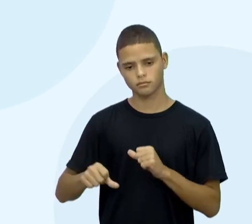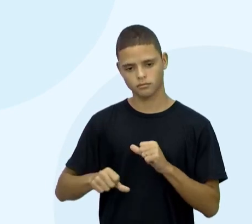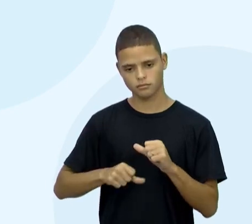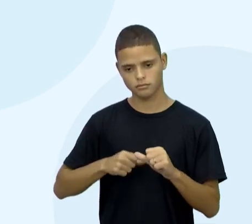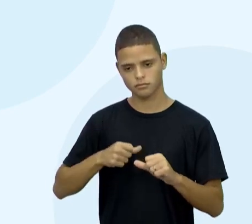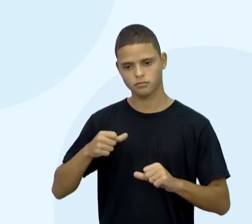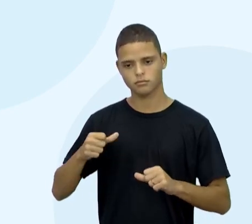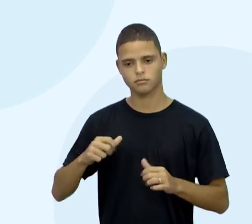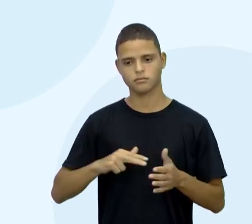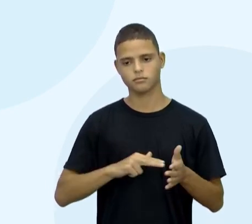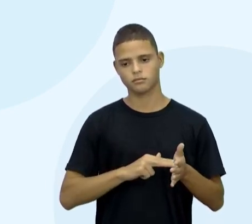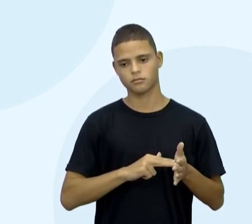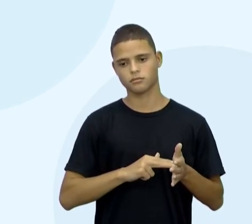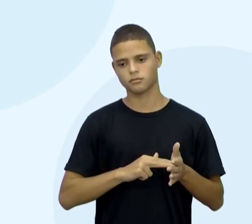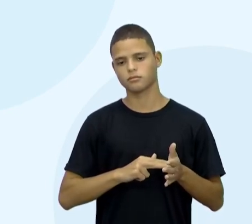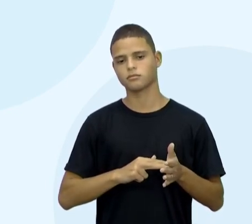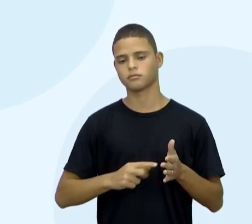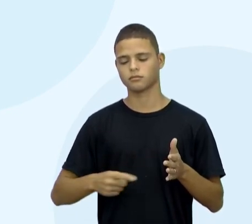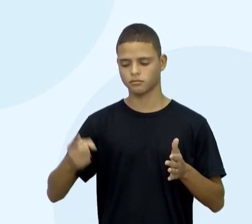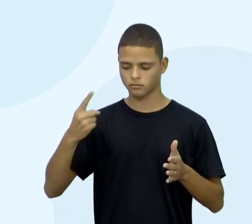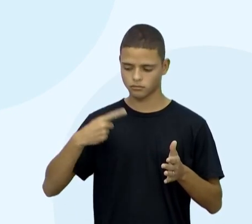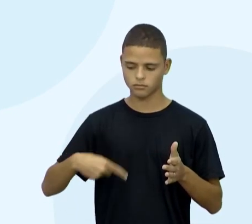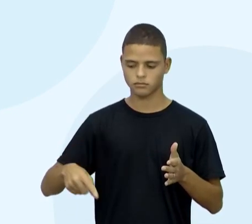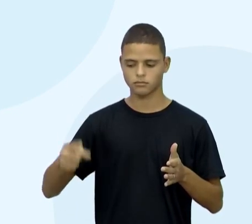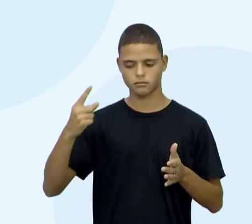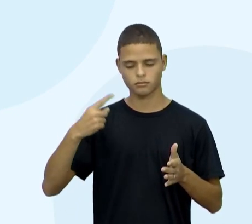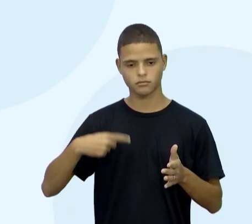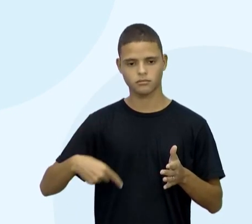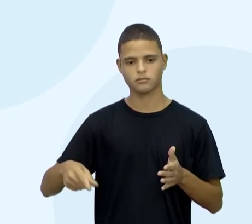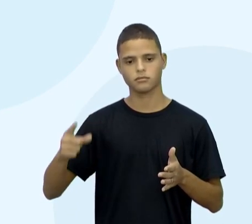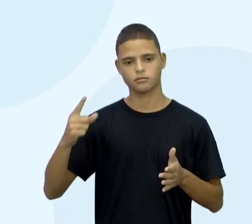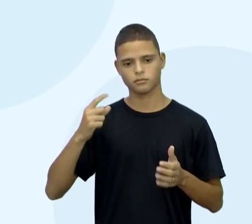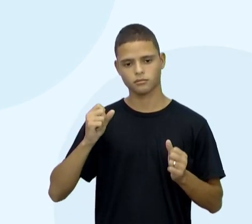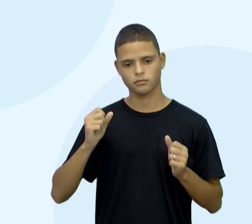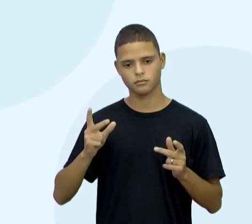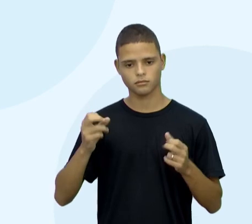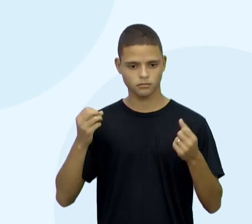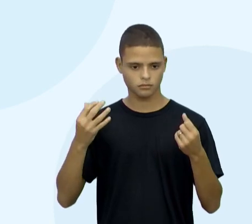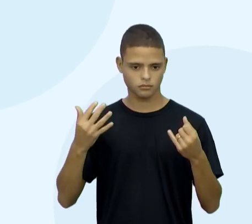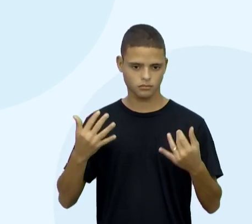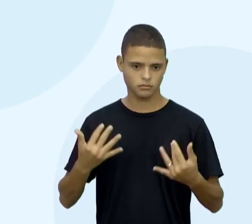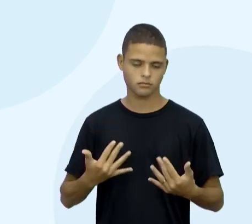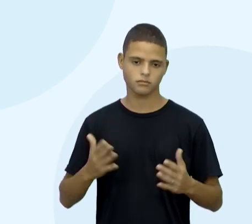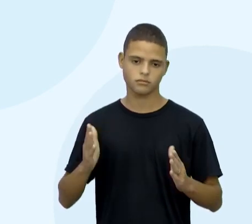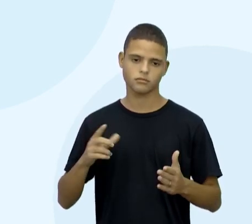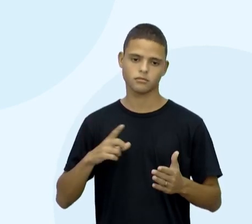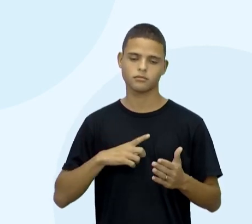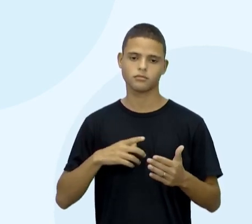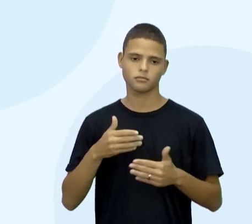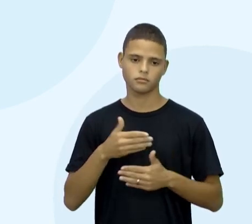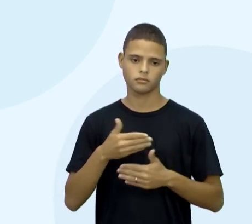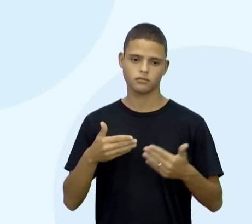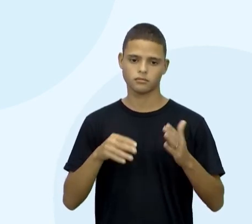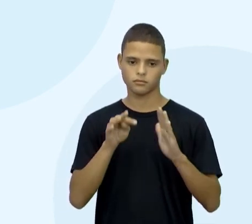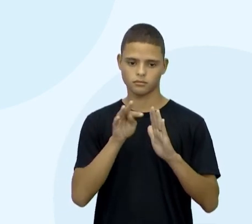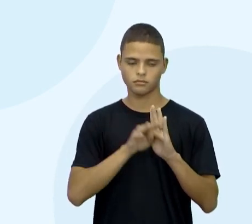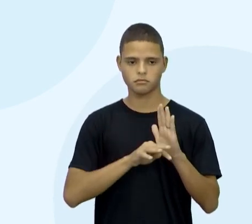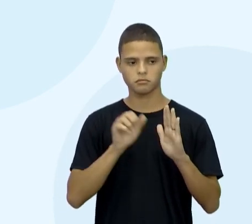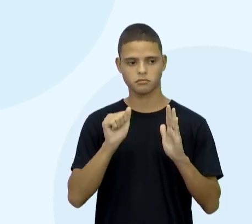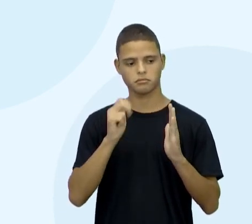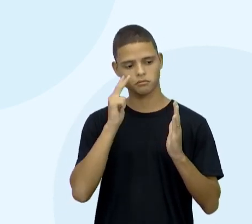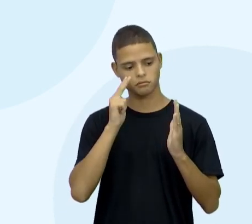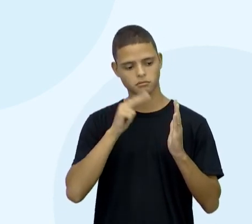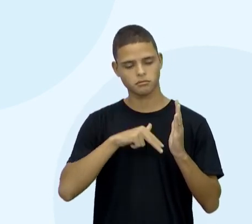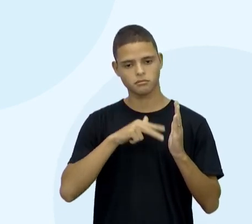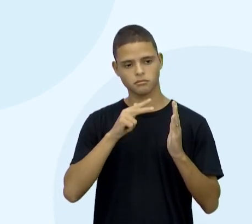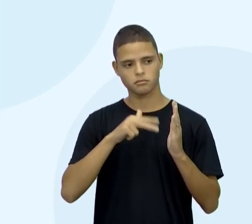luz, e volta e continua fazendo esse circuito, tá bom? Tudo que eu expliquei para vocês está aqui nesse textinho, então vocês podem